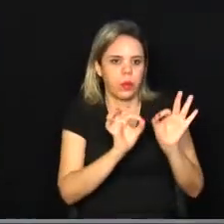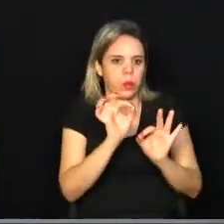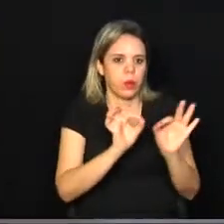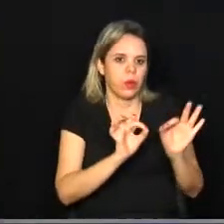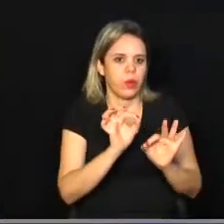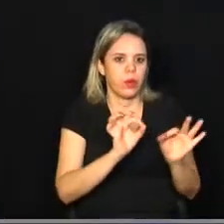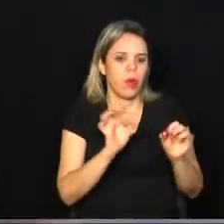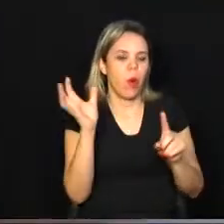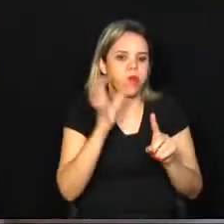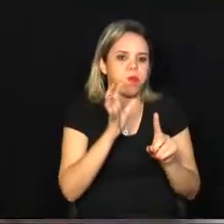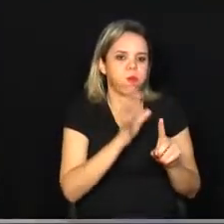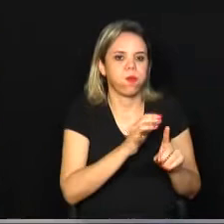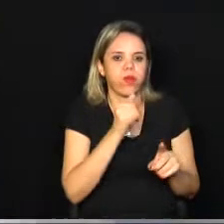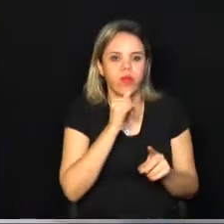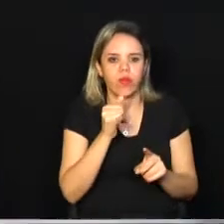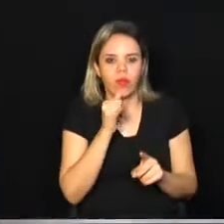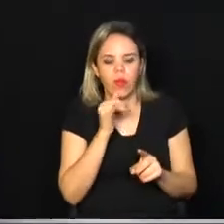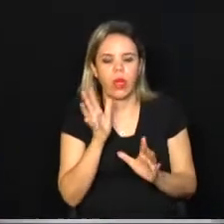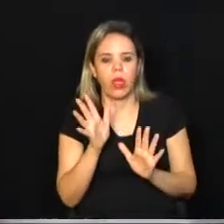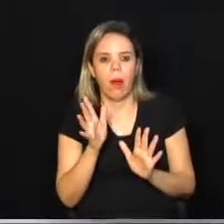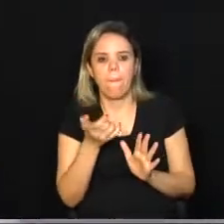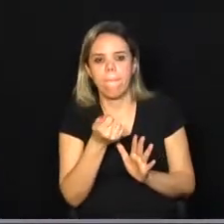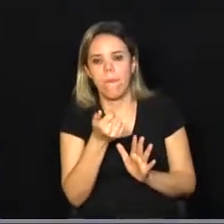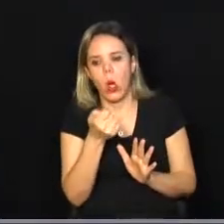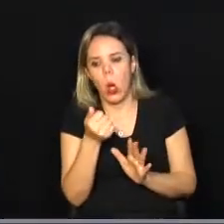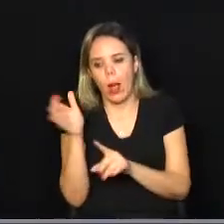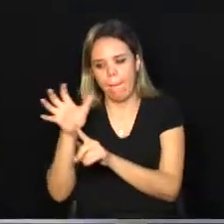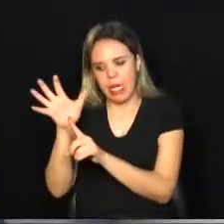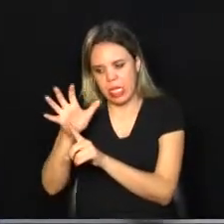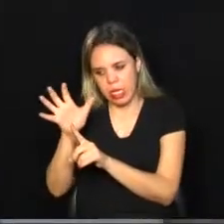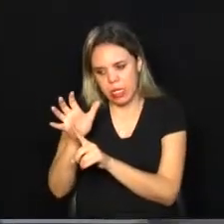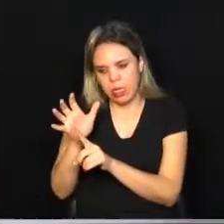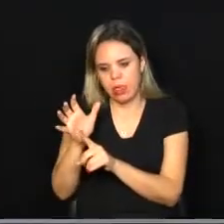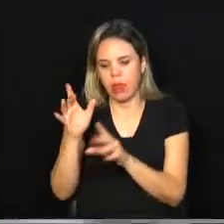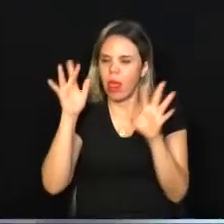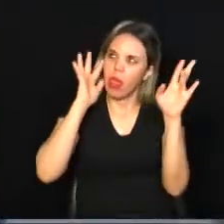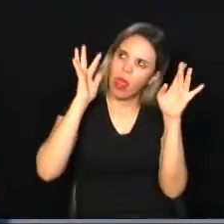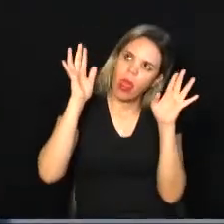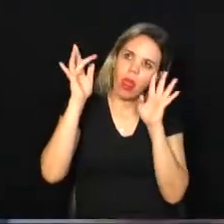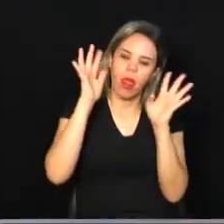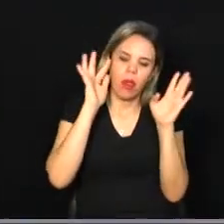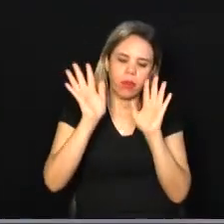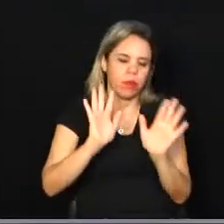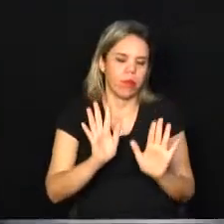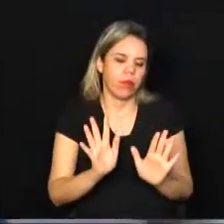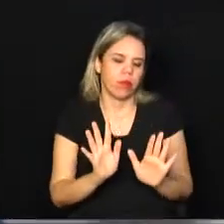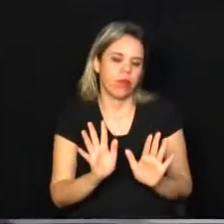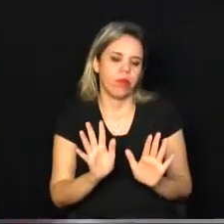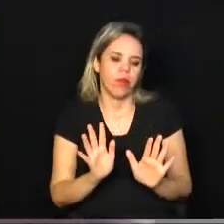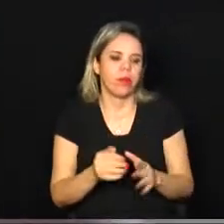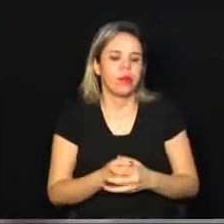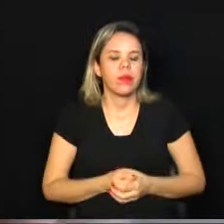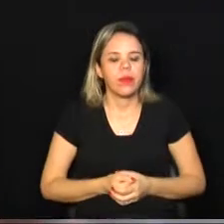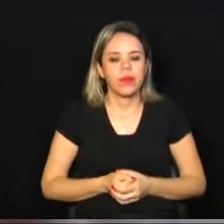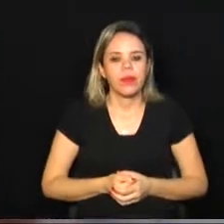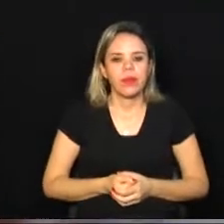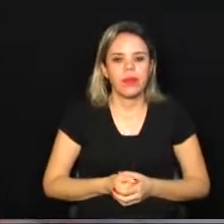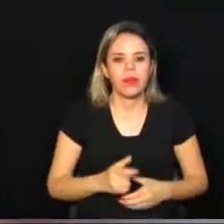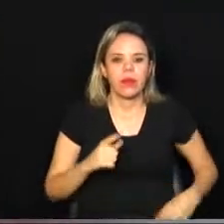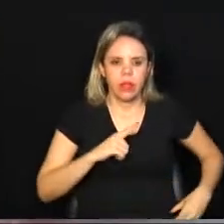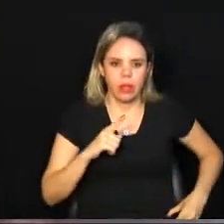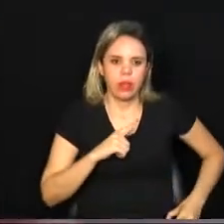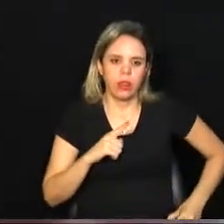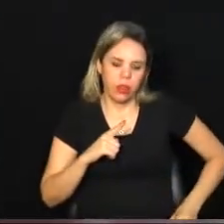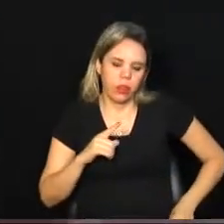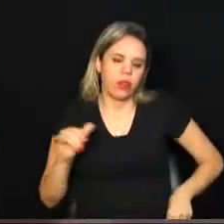a pressão. Então, se está muito pouca, você está entrando descontraído, displicente, desconcentrado, existem